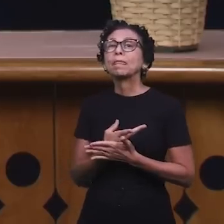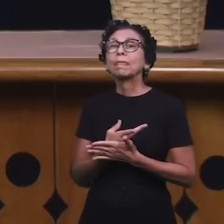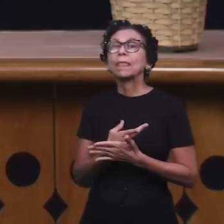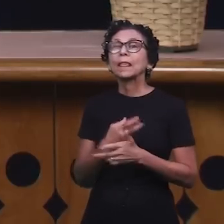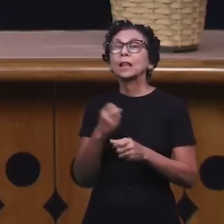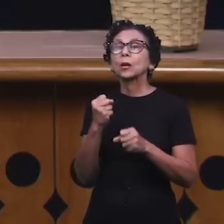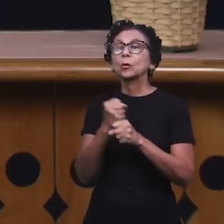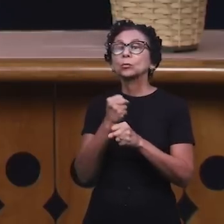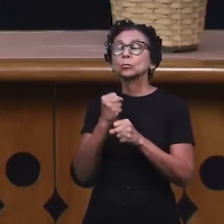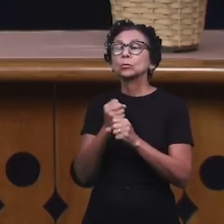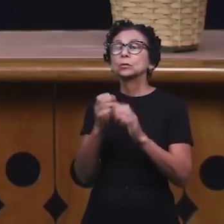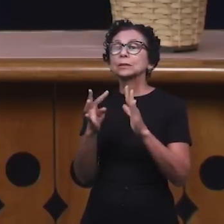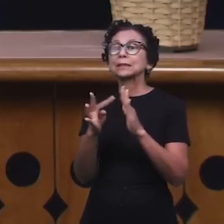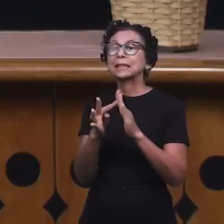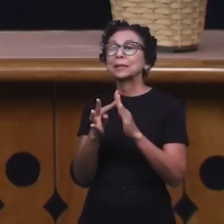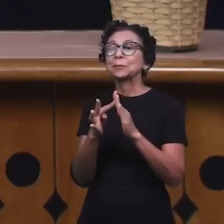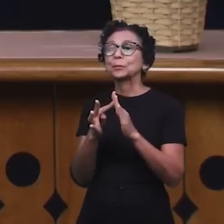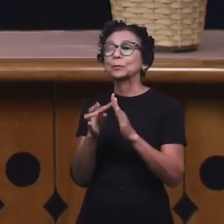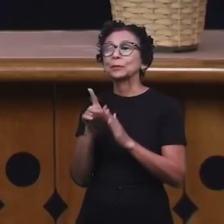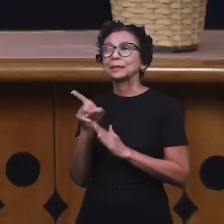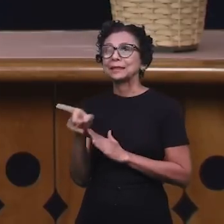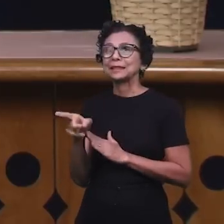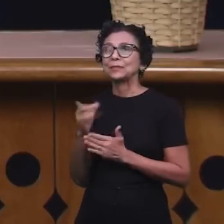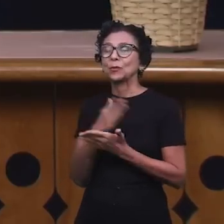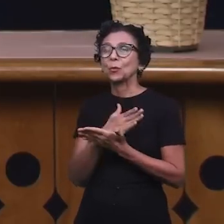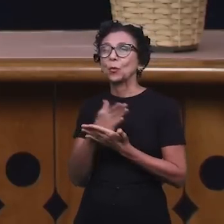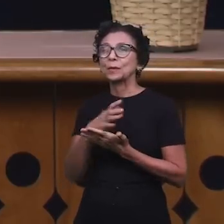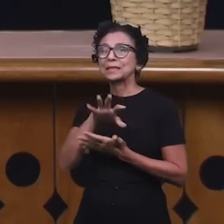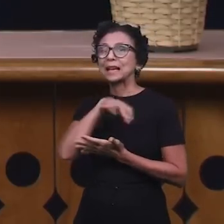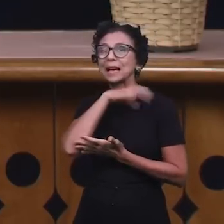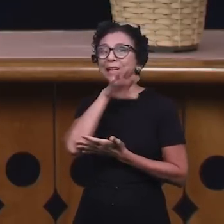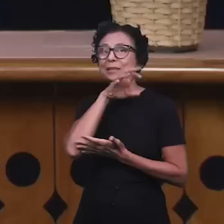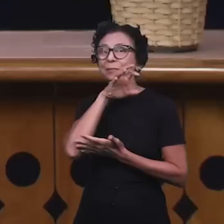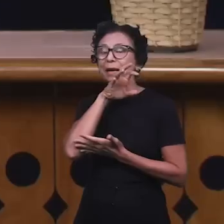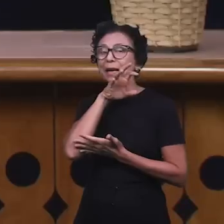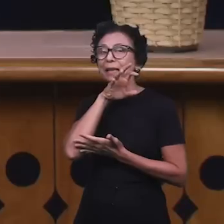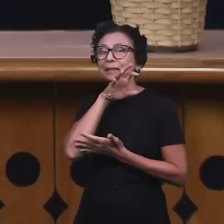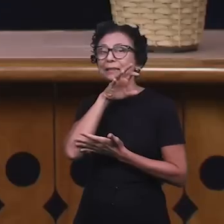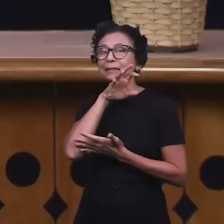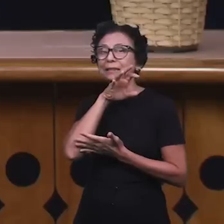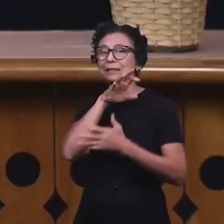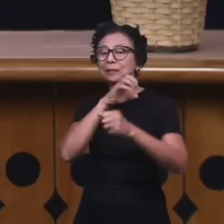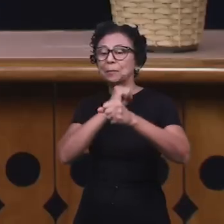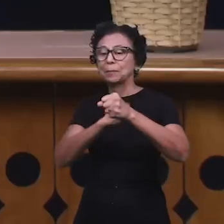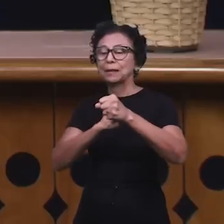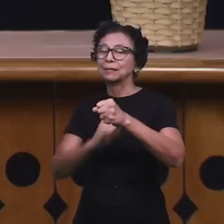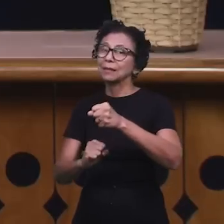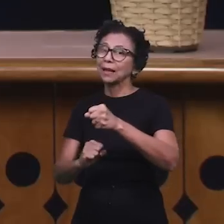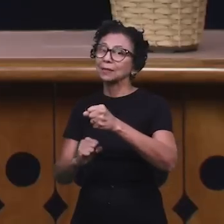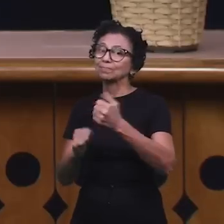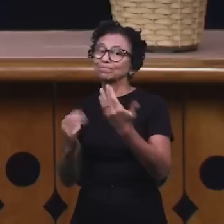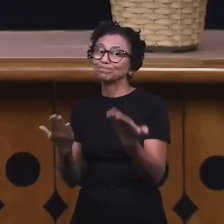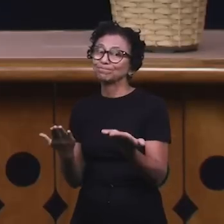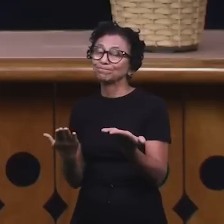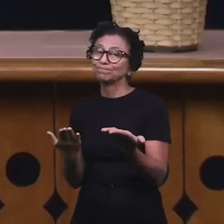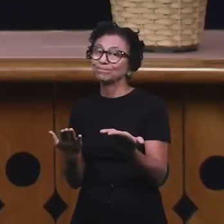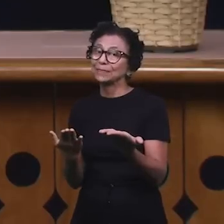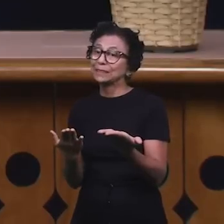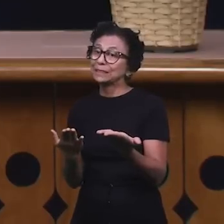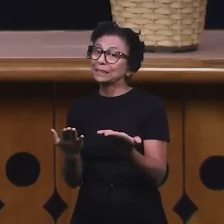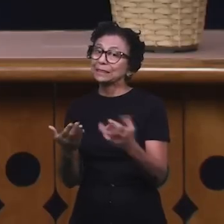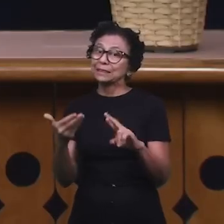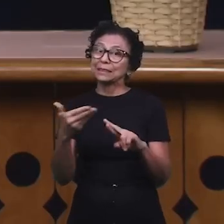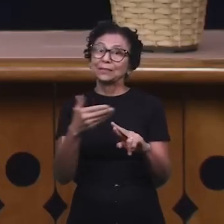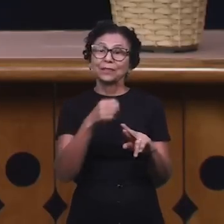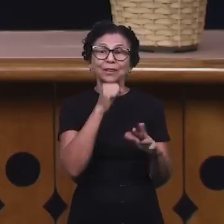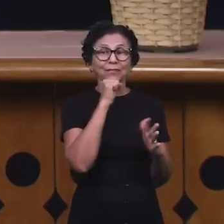começar a sacrificar animais. Sacrifício de animais é Velho Testamento, não é Novo Testamento. Então